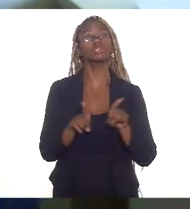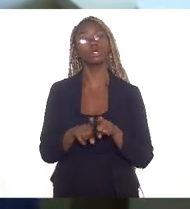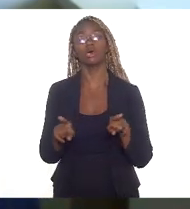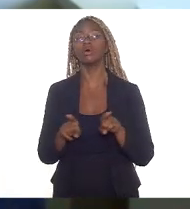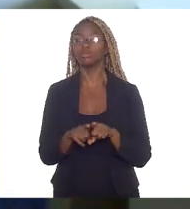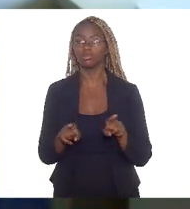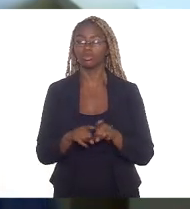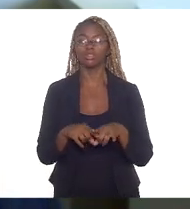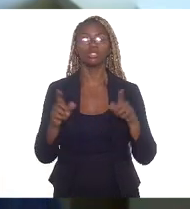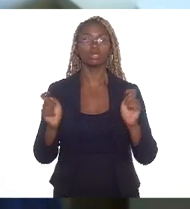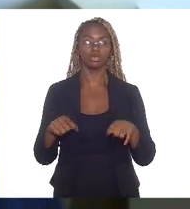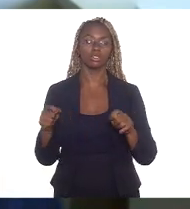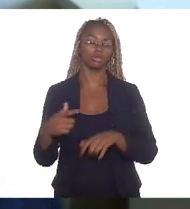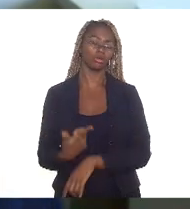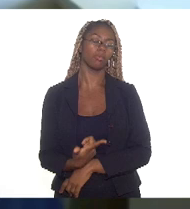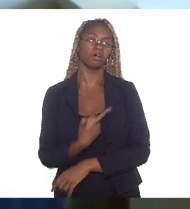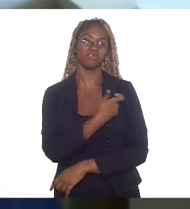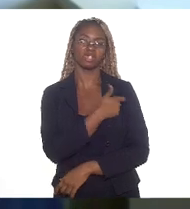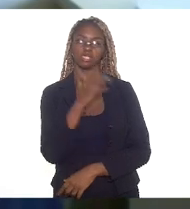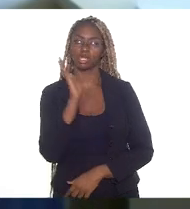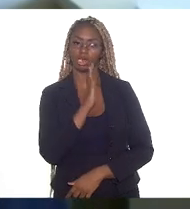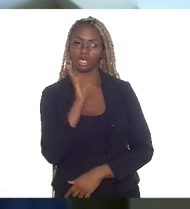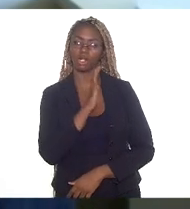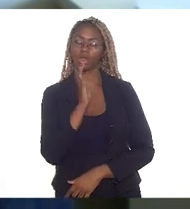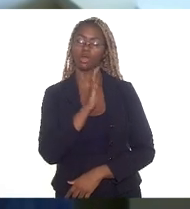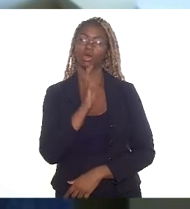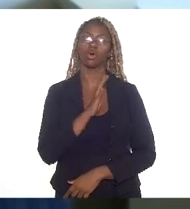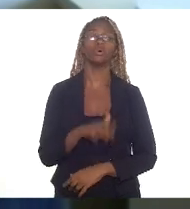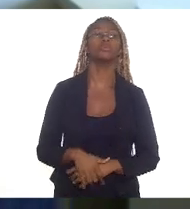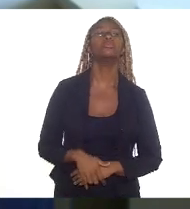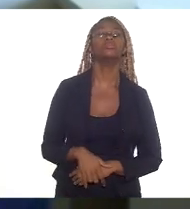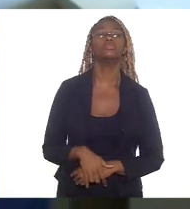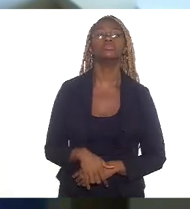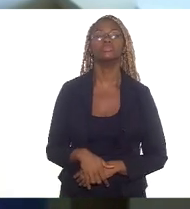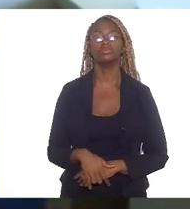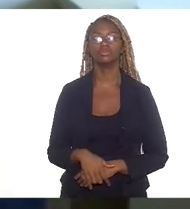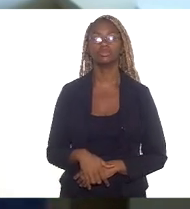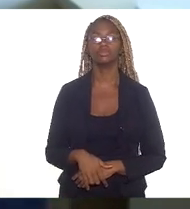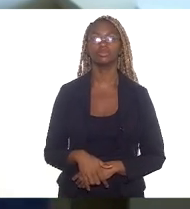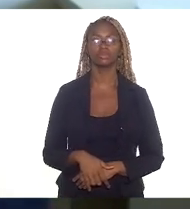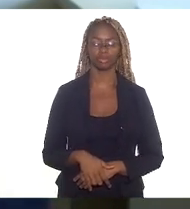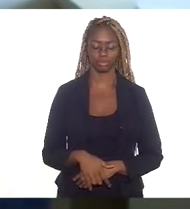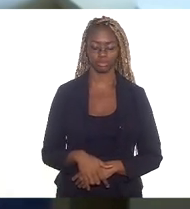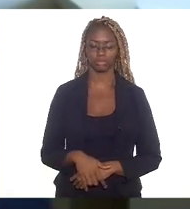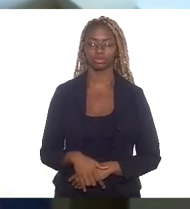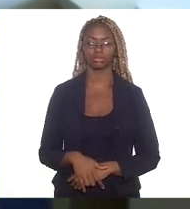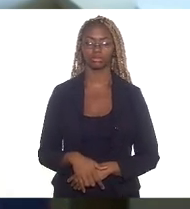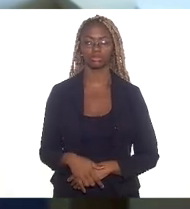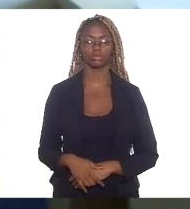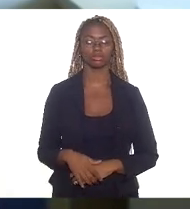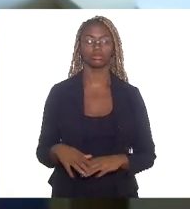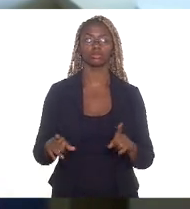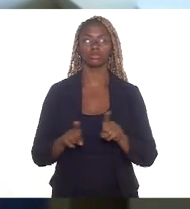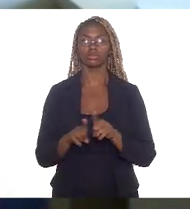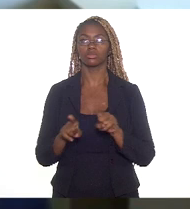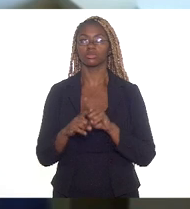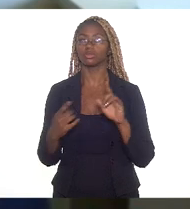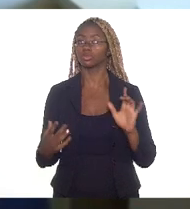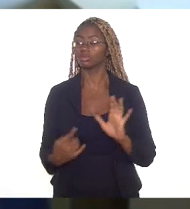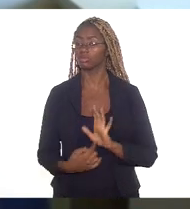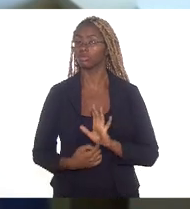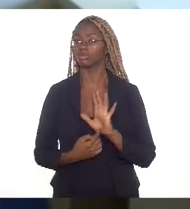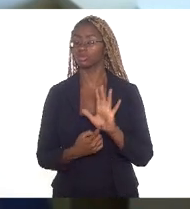ser objeto de vacinação com prioridade. E colocou o deputado Márcio